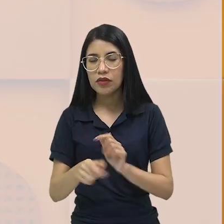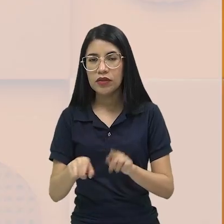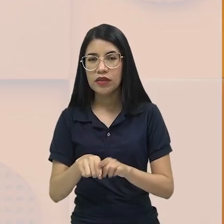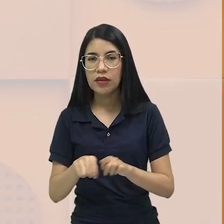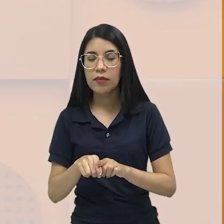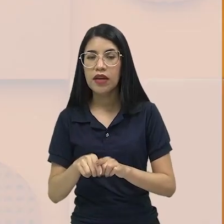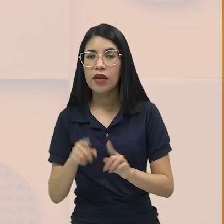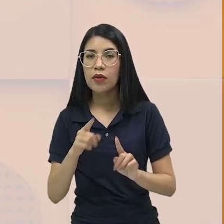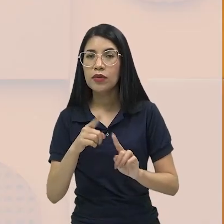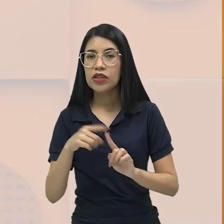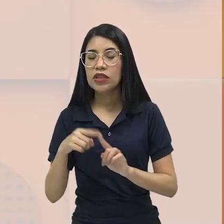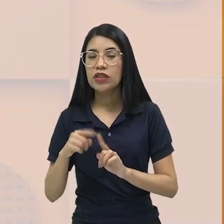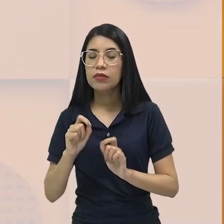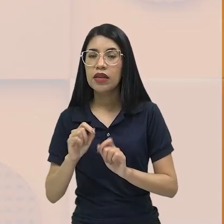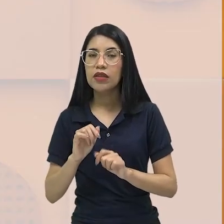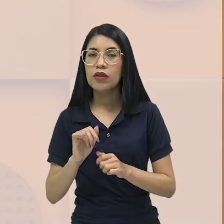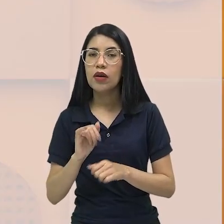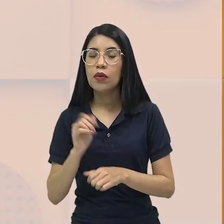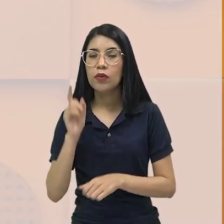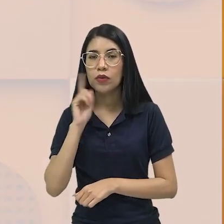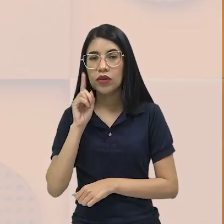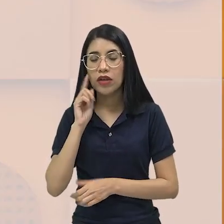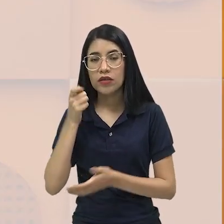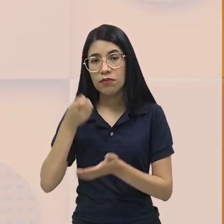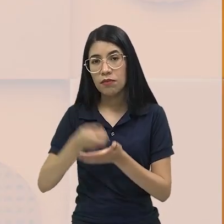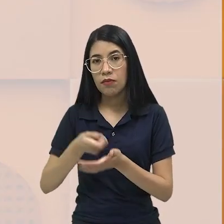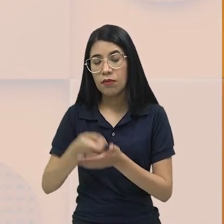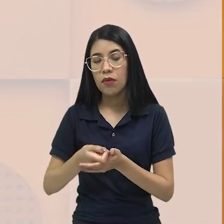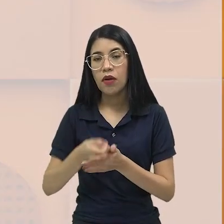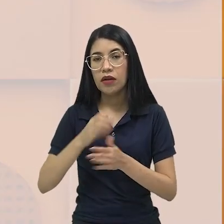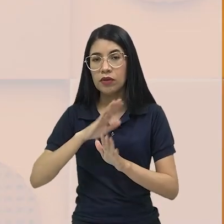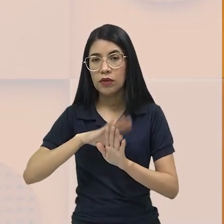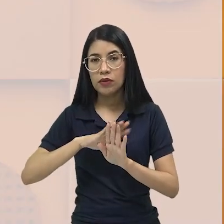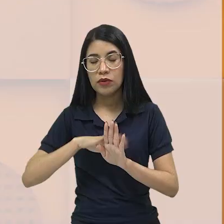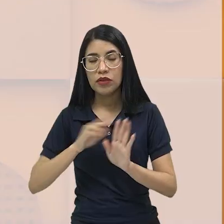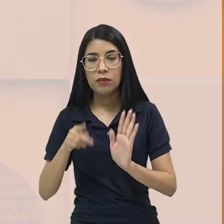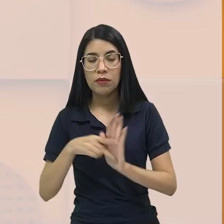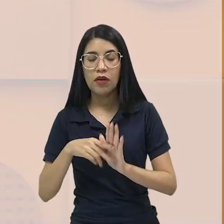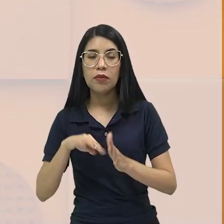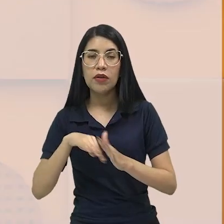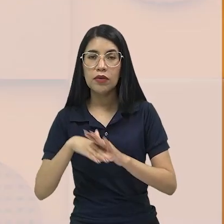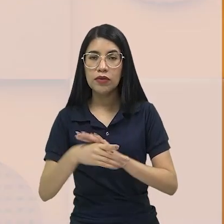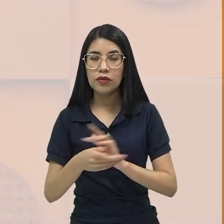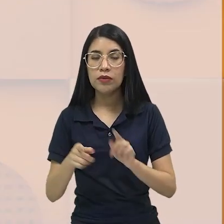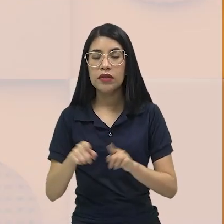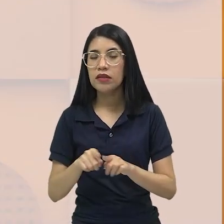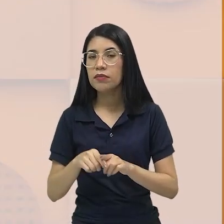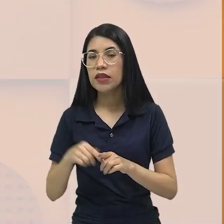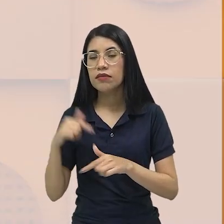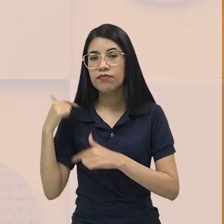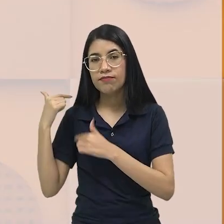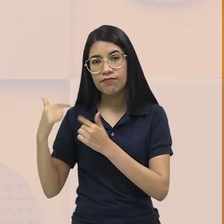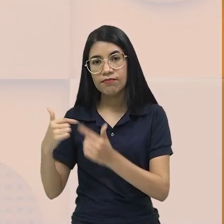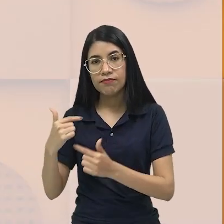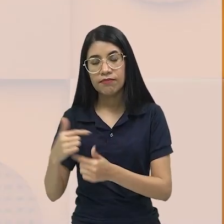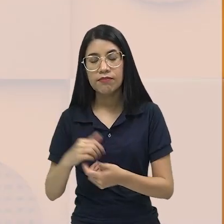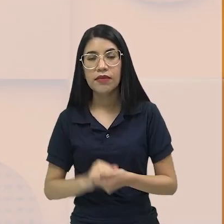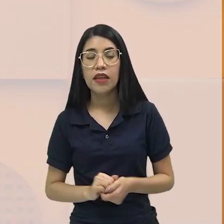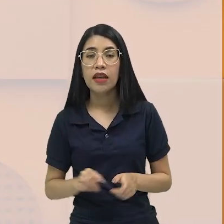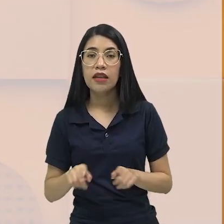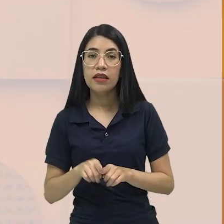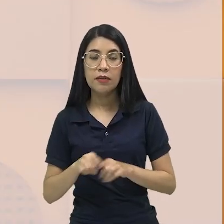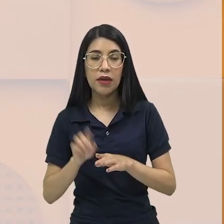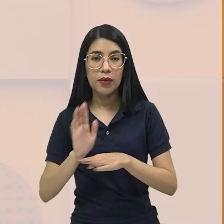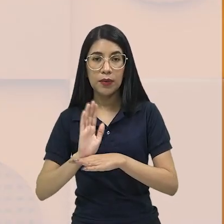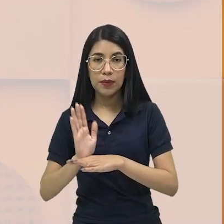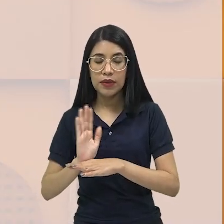que os Estados Unidos têm de impor a sua ideologia, o seu costume e sua tradição. Inclusive o próprio cinema,